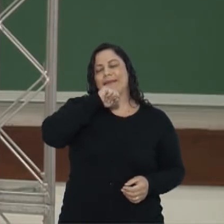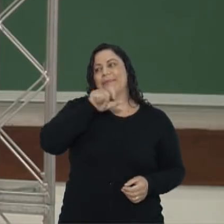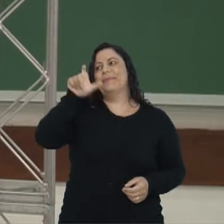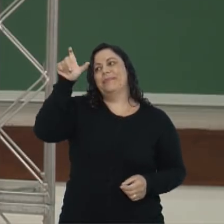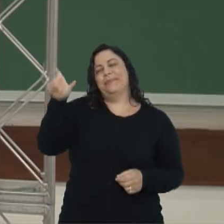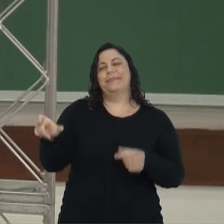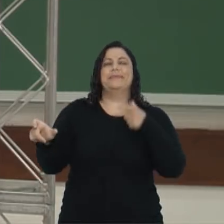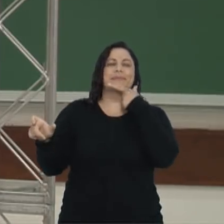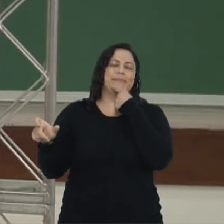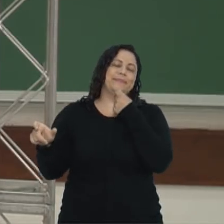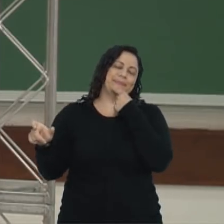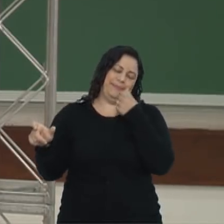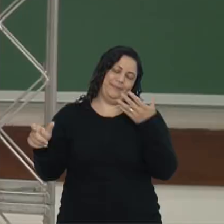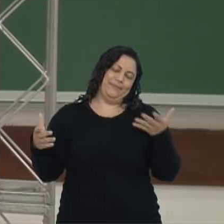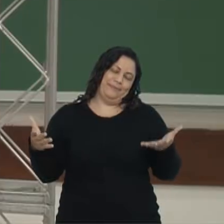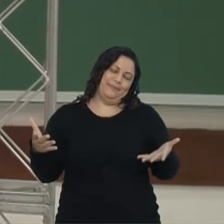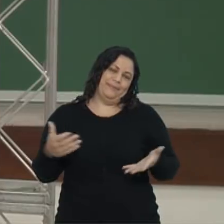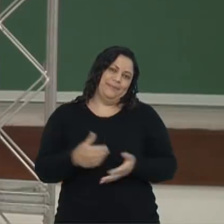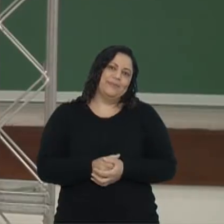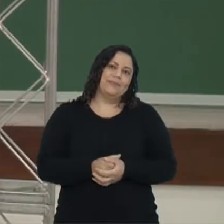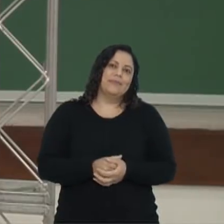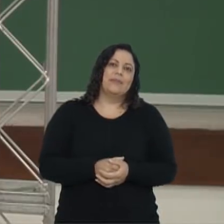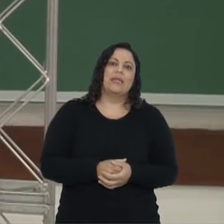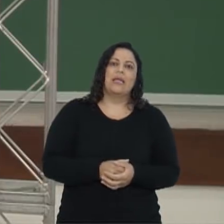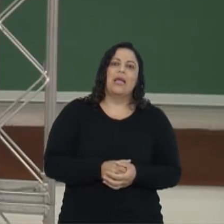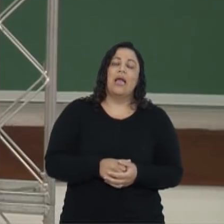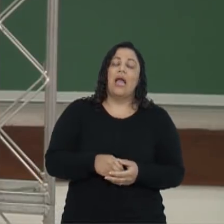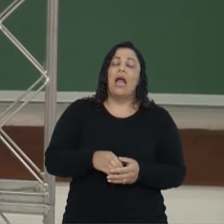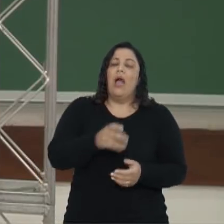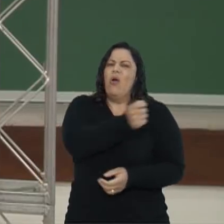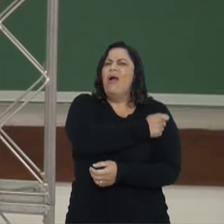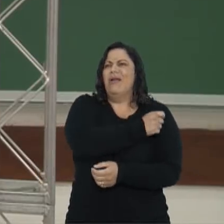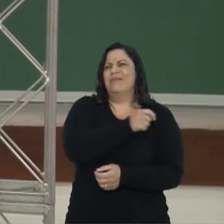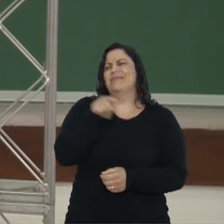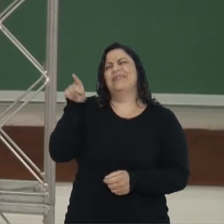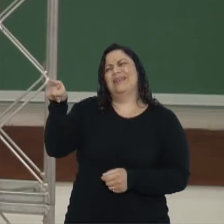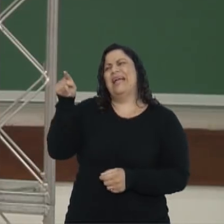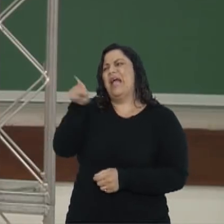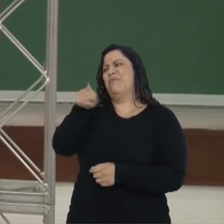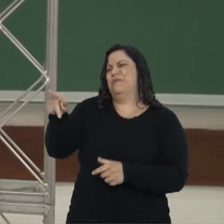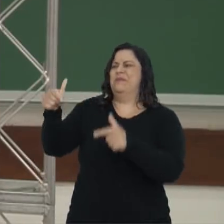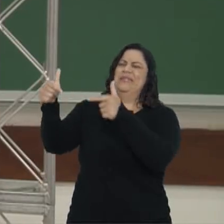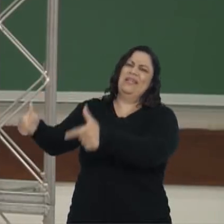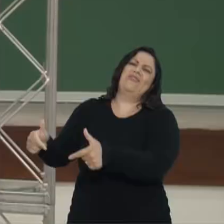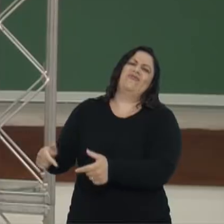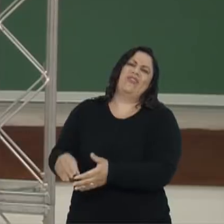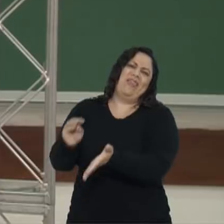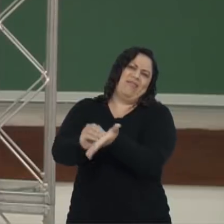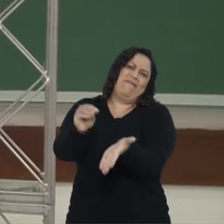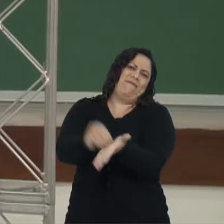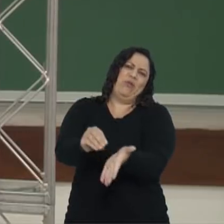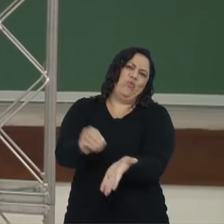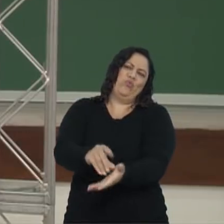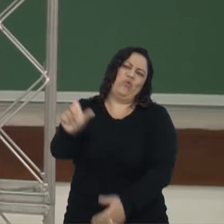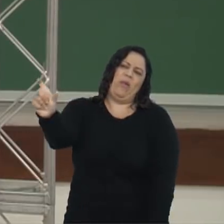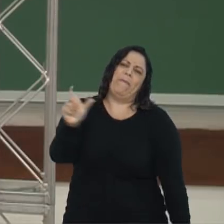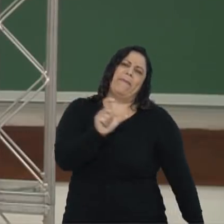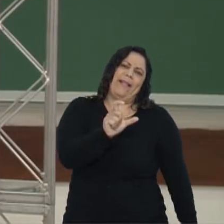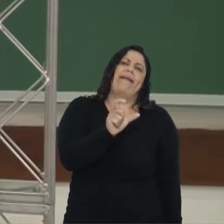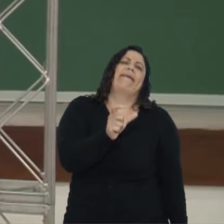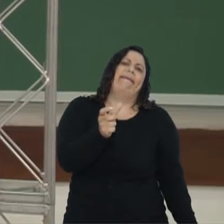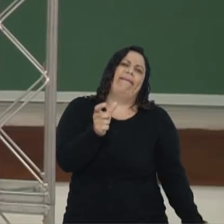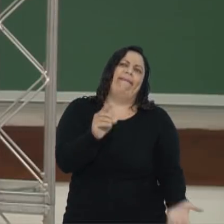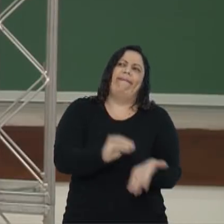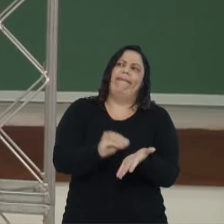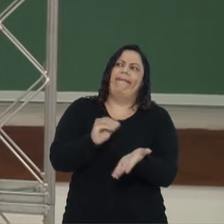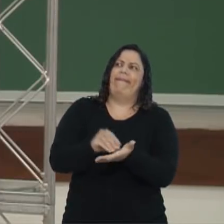professor, o aluno, ele acha que o professor é chato, né? A professora. Ah, porque a professora está reclamando que faltou uma palavra. Gente, veja que às vezes a